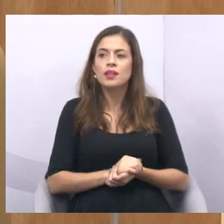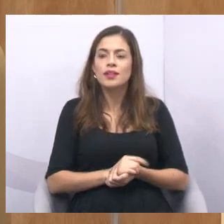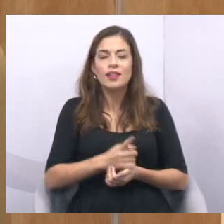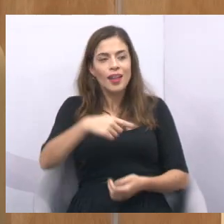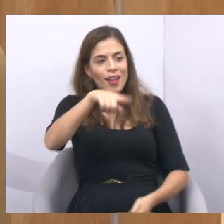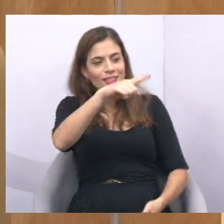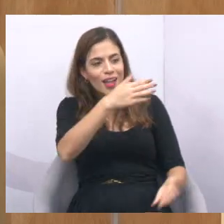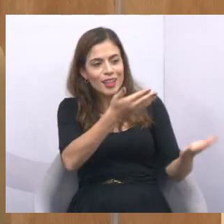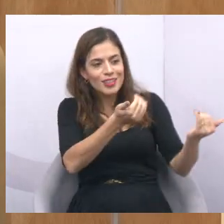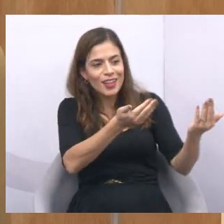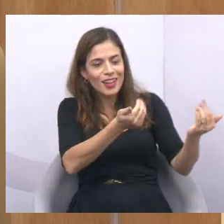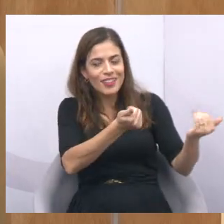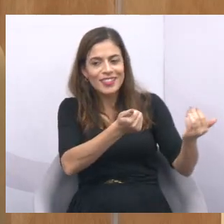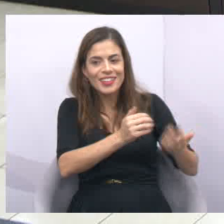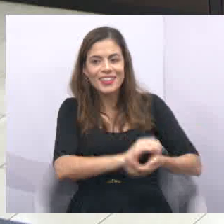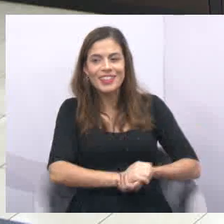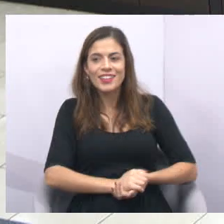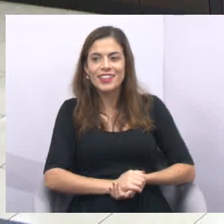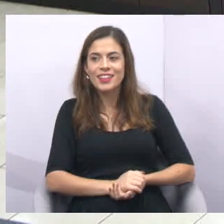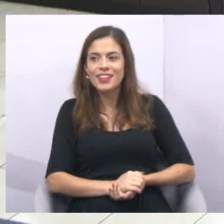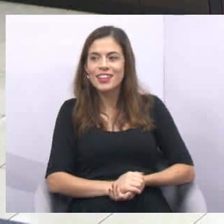molecada aí.